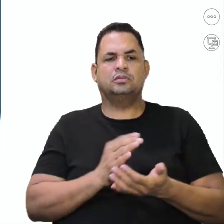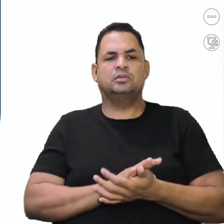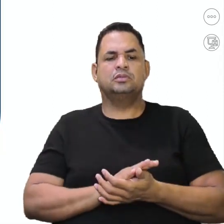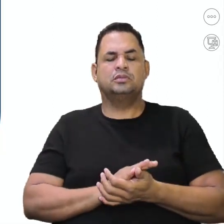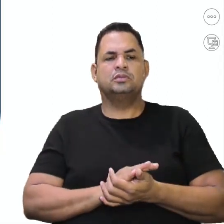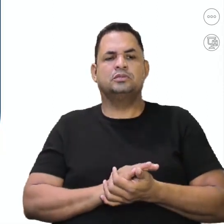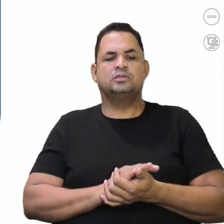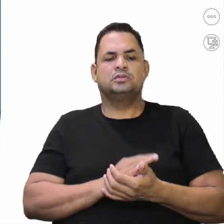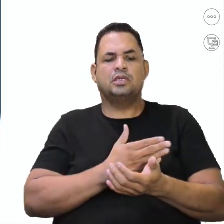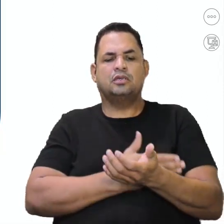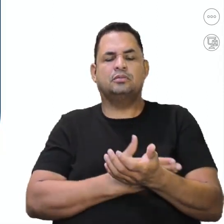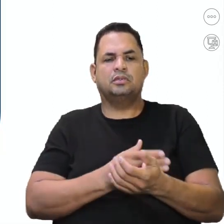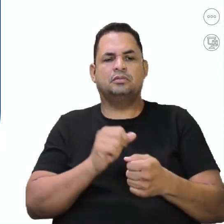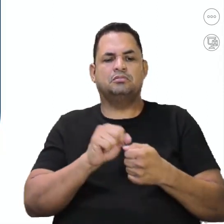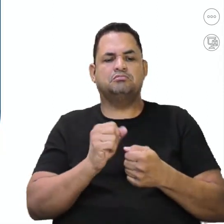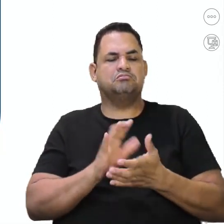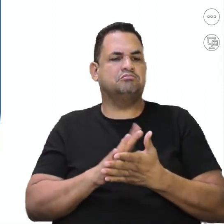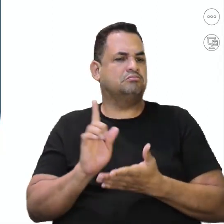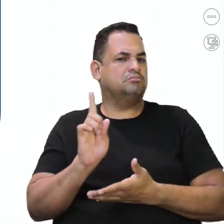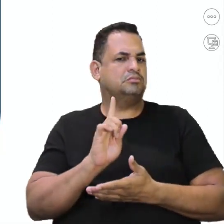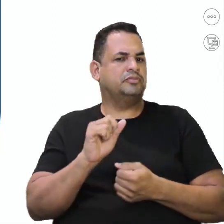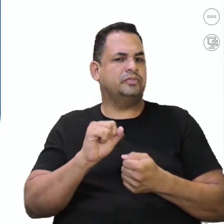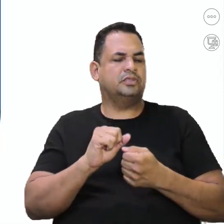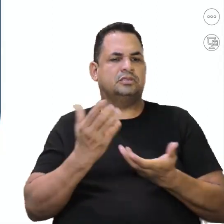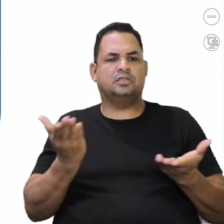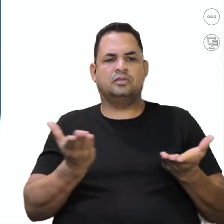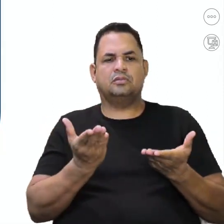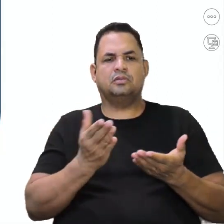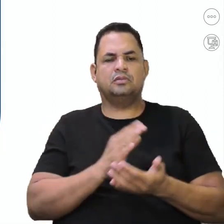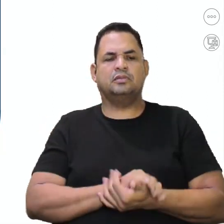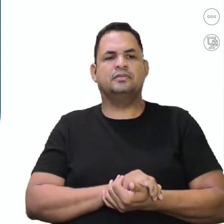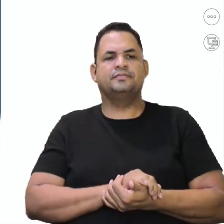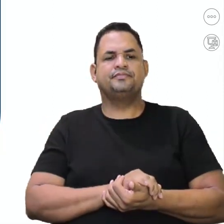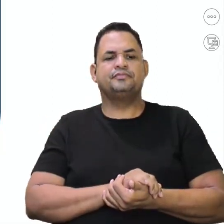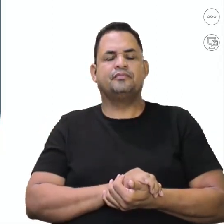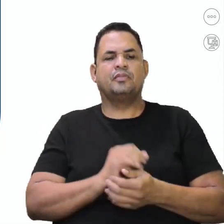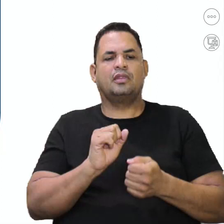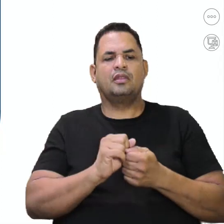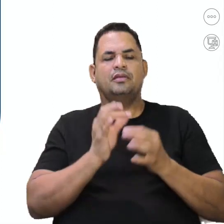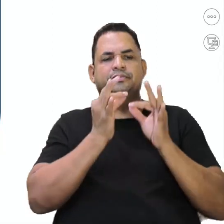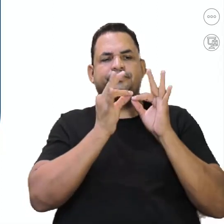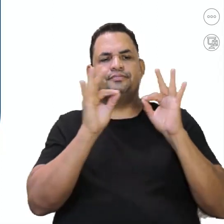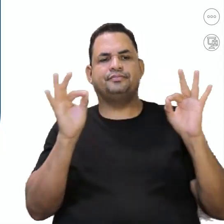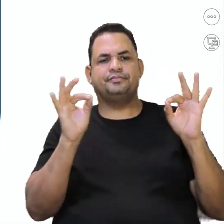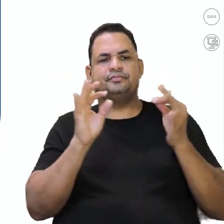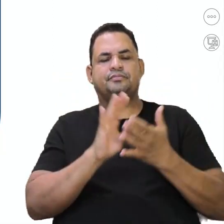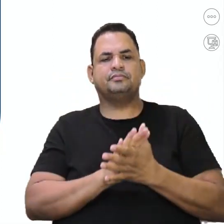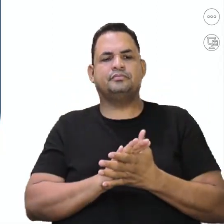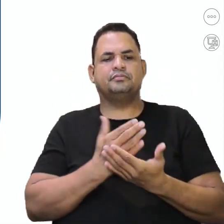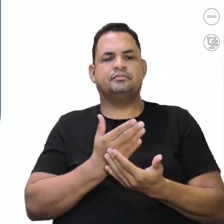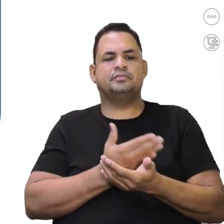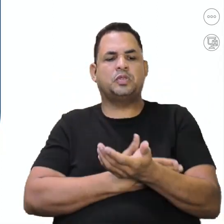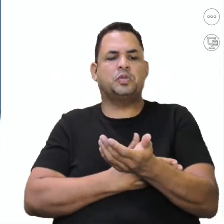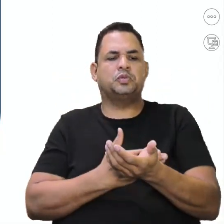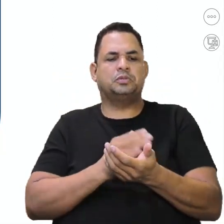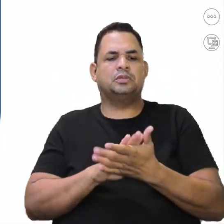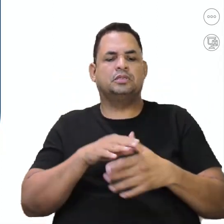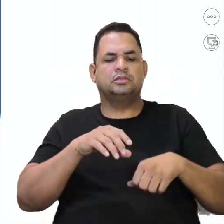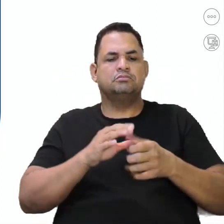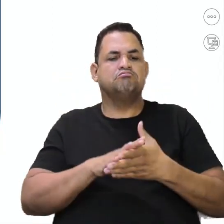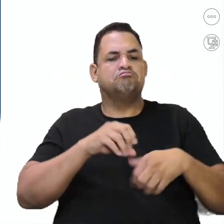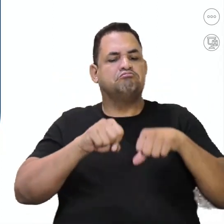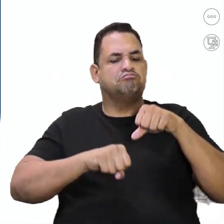você costumava fazer e não faz mais. Então nós vamos aprender a fazer frases dizendo eu costumava andar de bicicleta quando